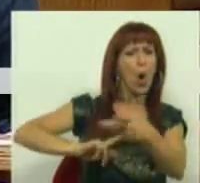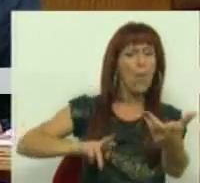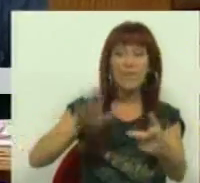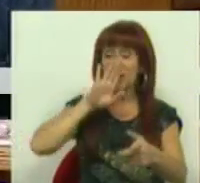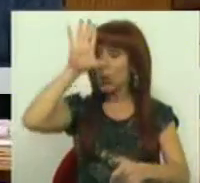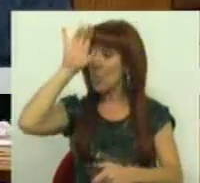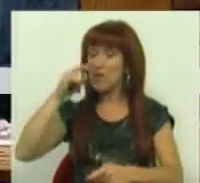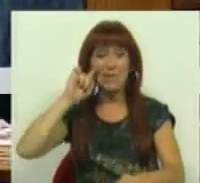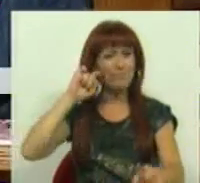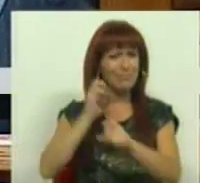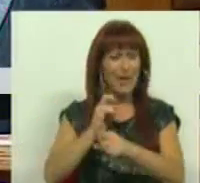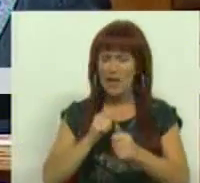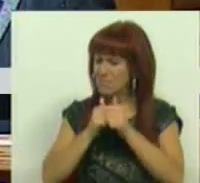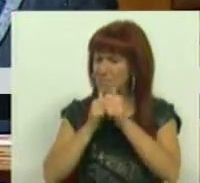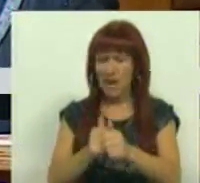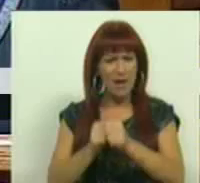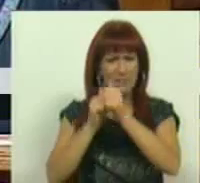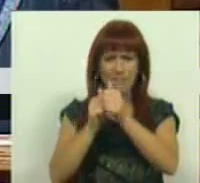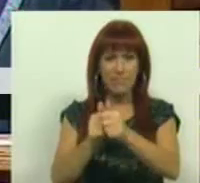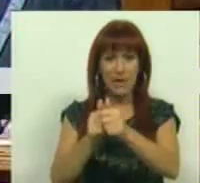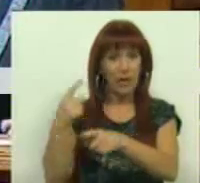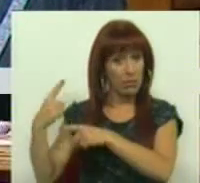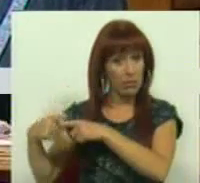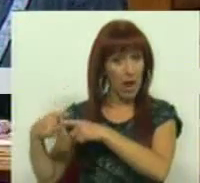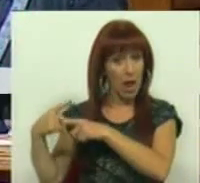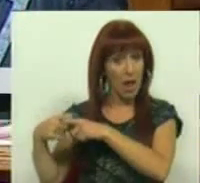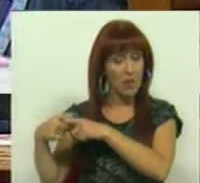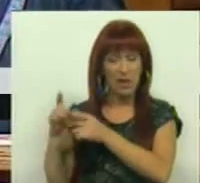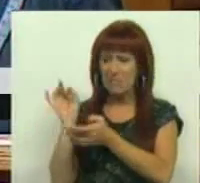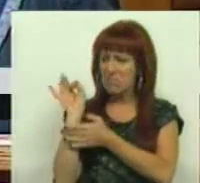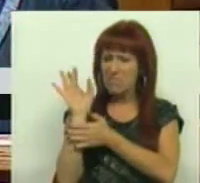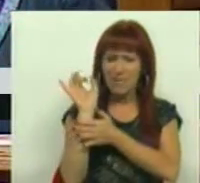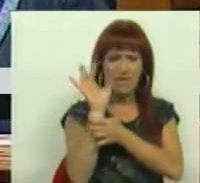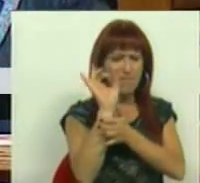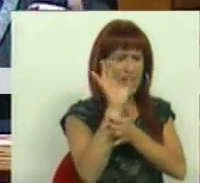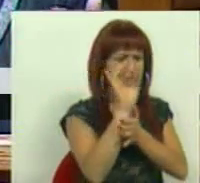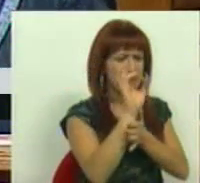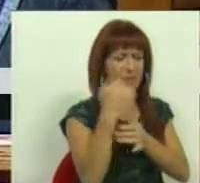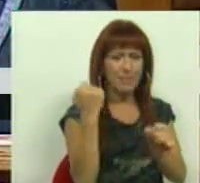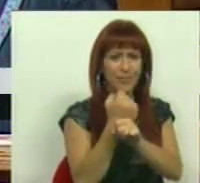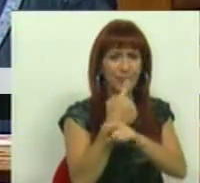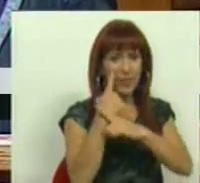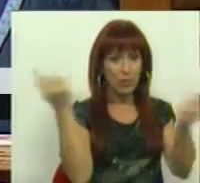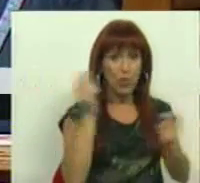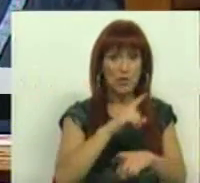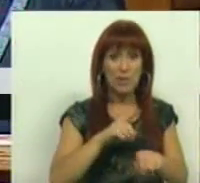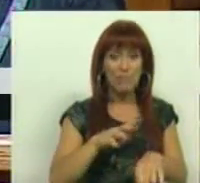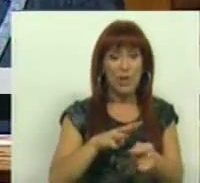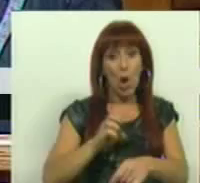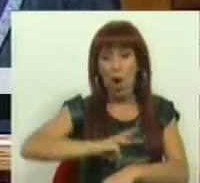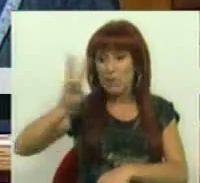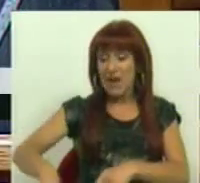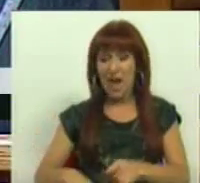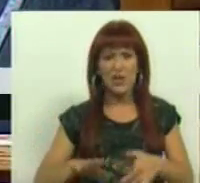Se o governo insiste em seguir as pegadas da Grécia, despedindo funcionários públicos aos milhares e